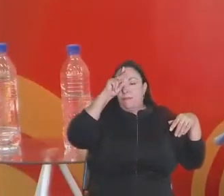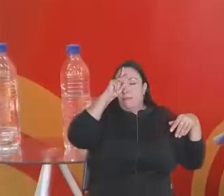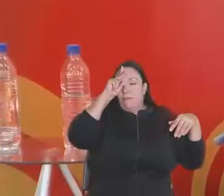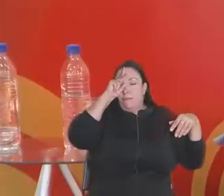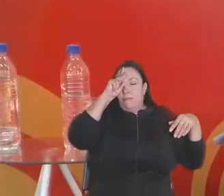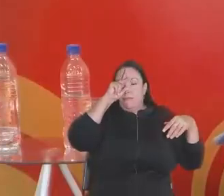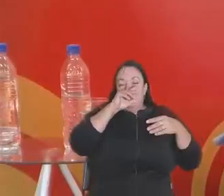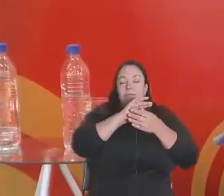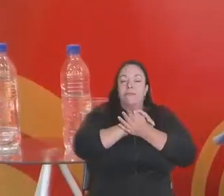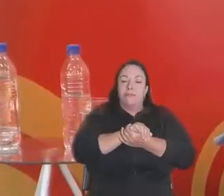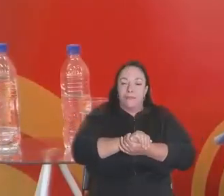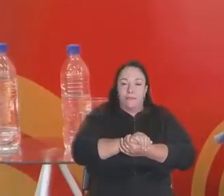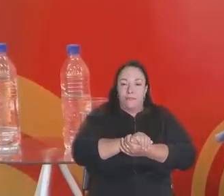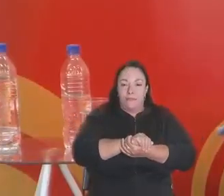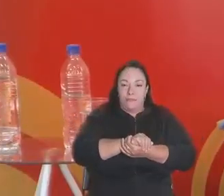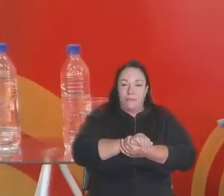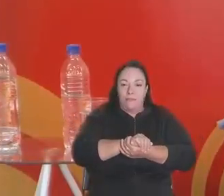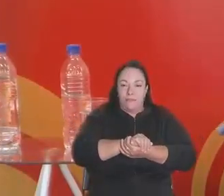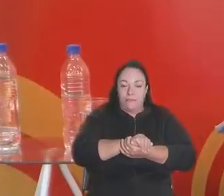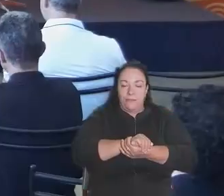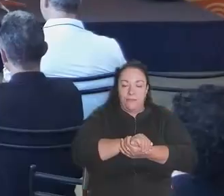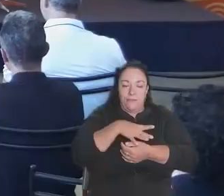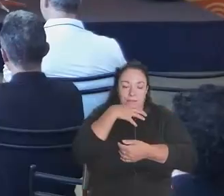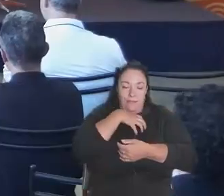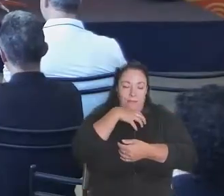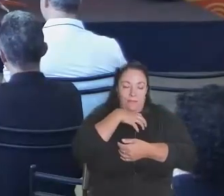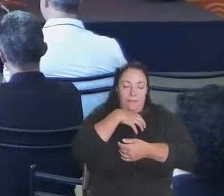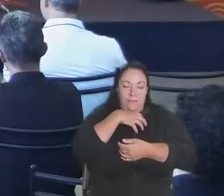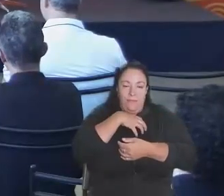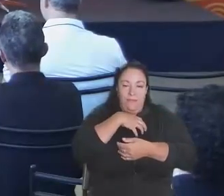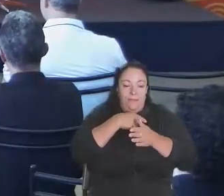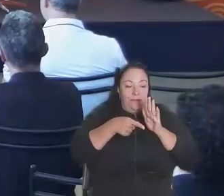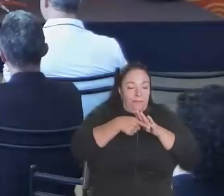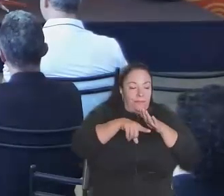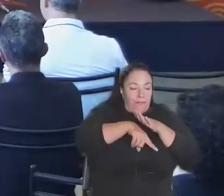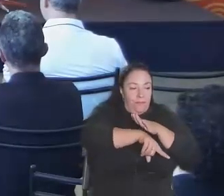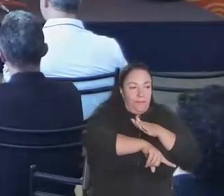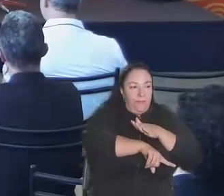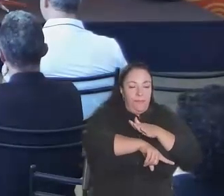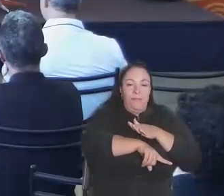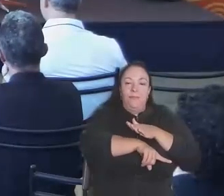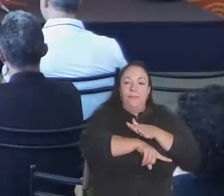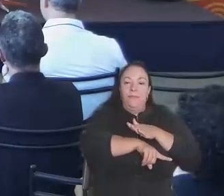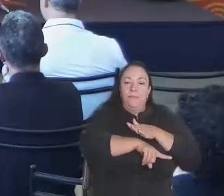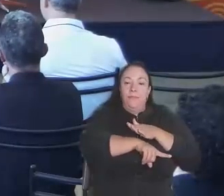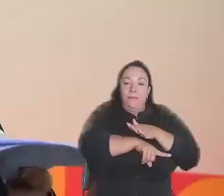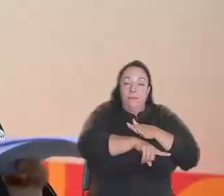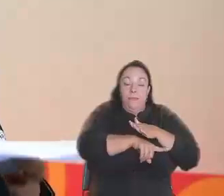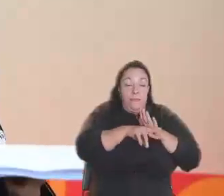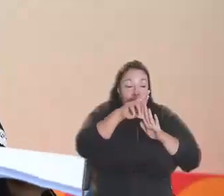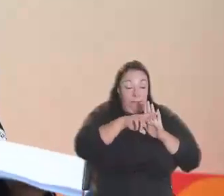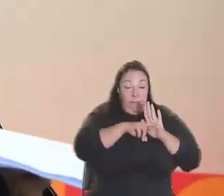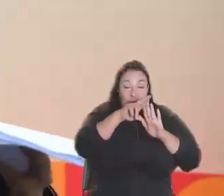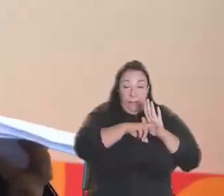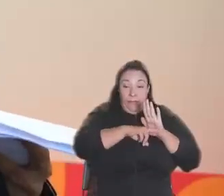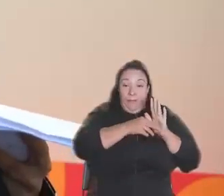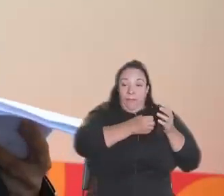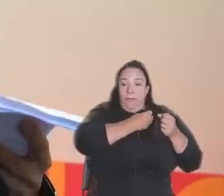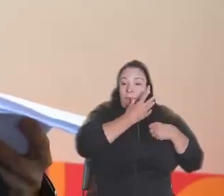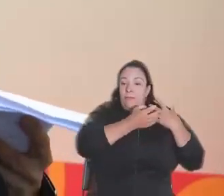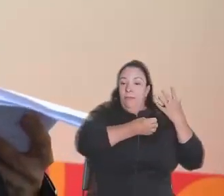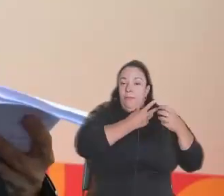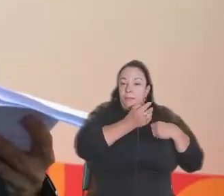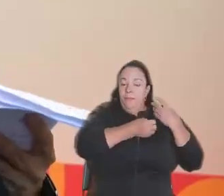também coloquei isso no livro. Eu me senti profundamente imersa nesses relatos poéticos do professor